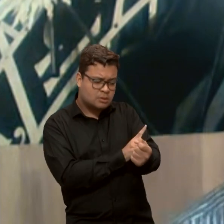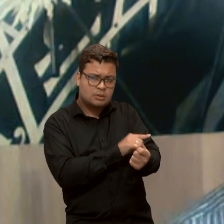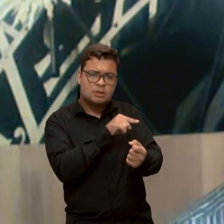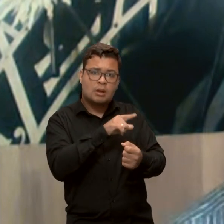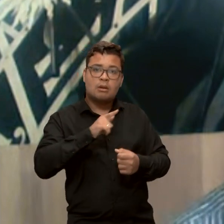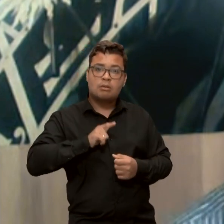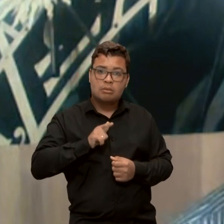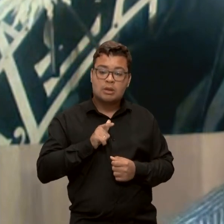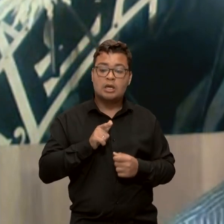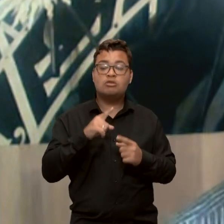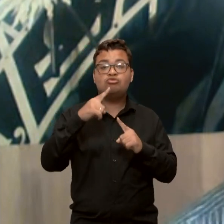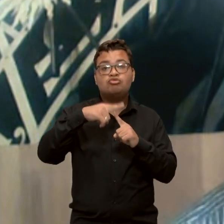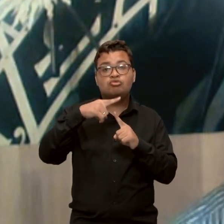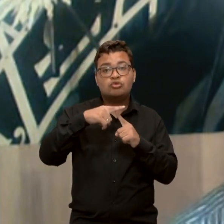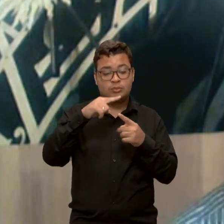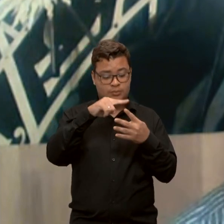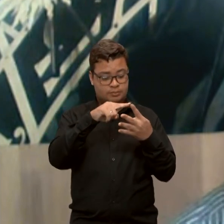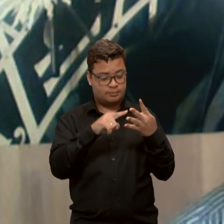acontecendo?